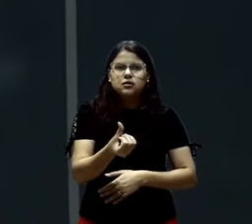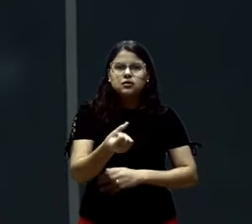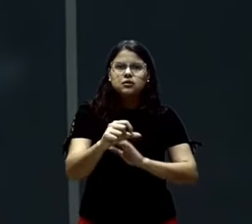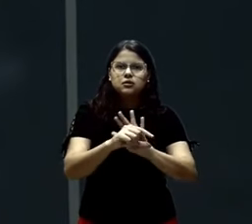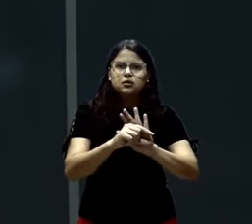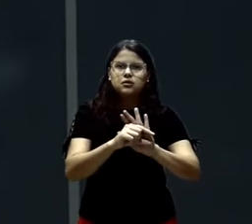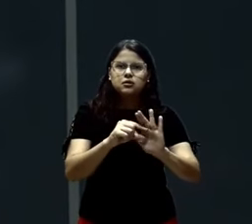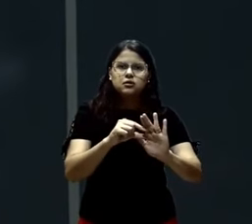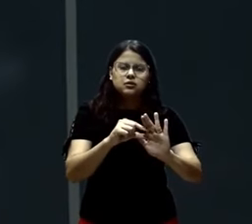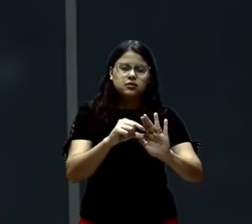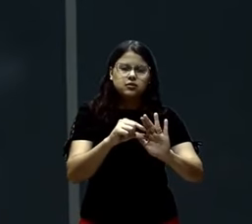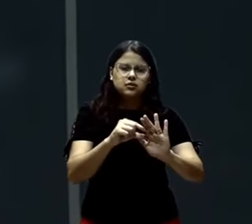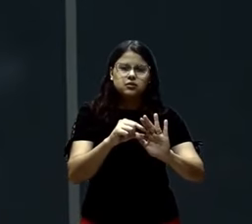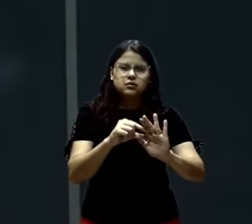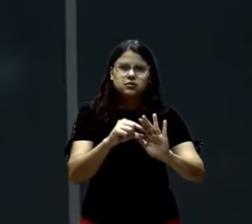Versículos